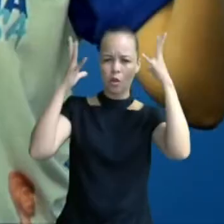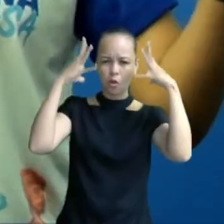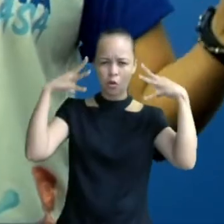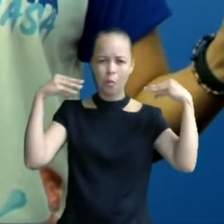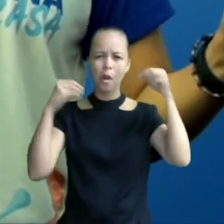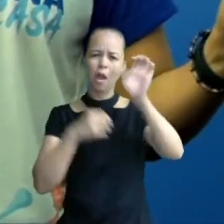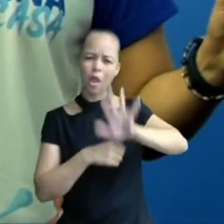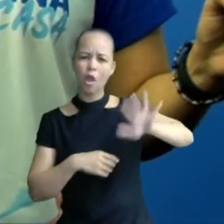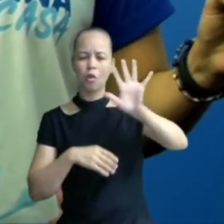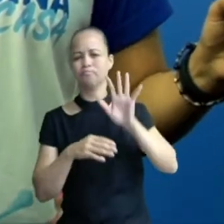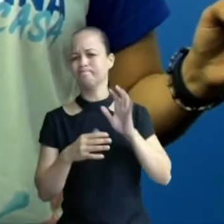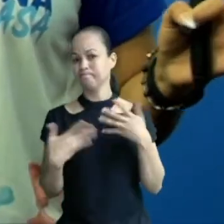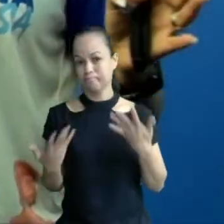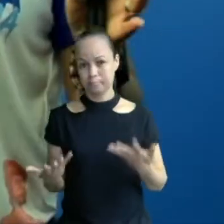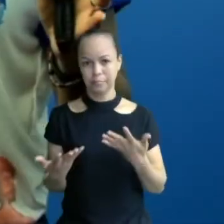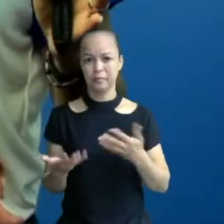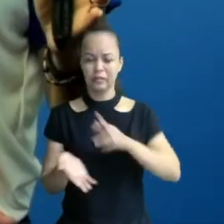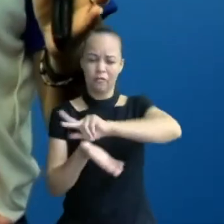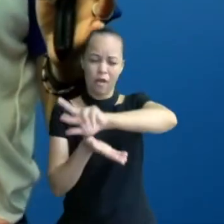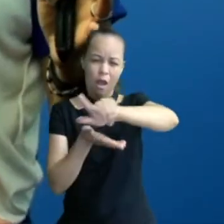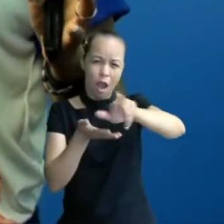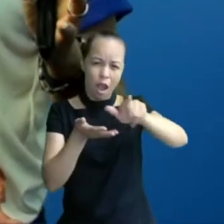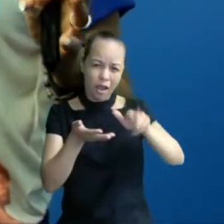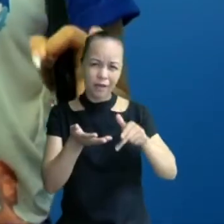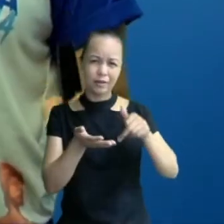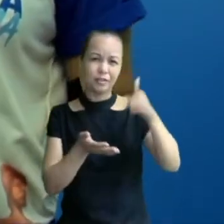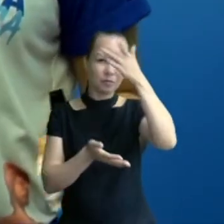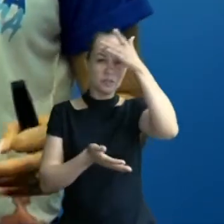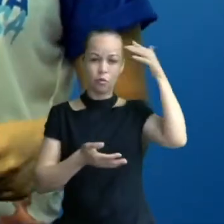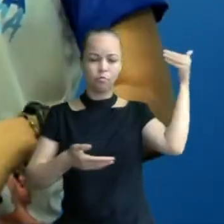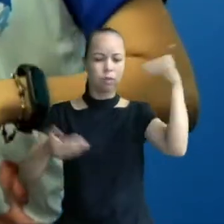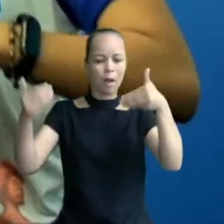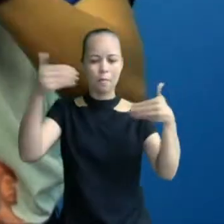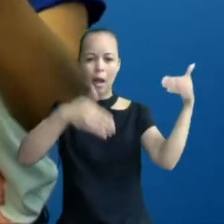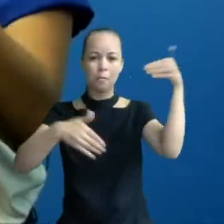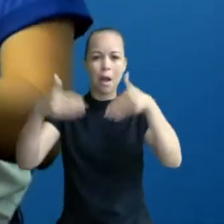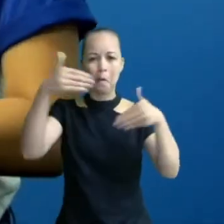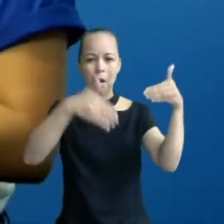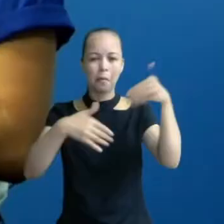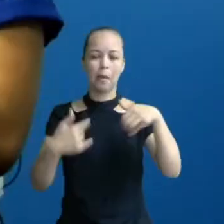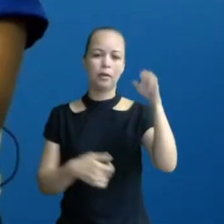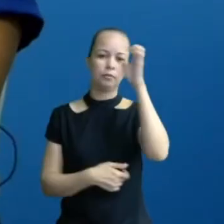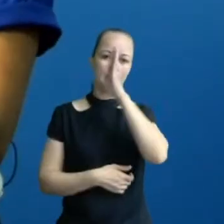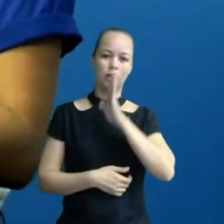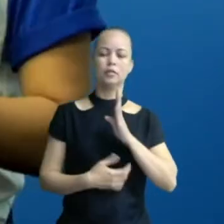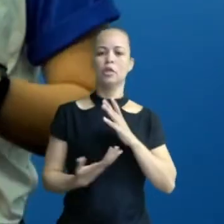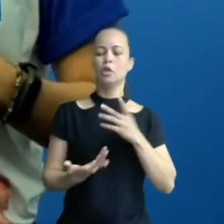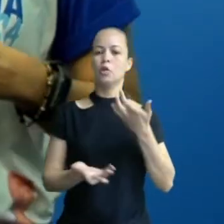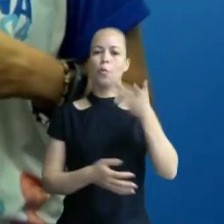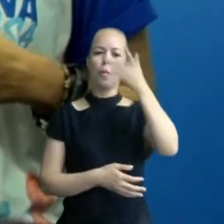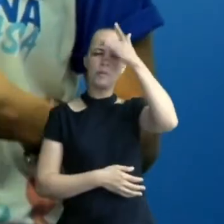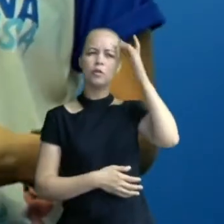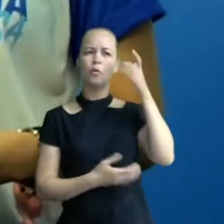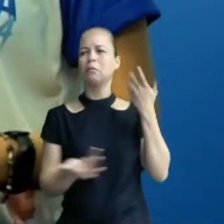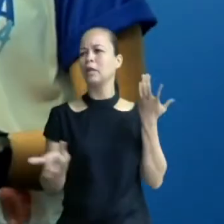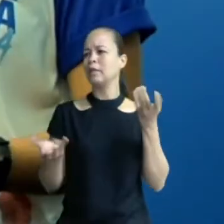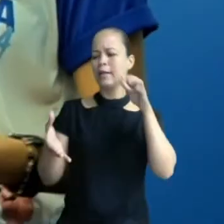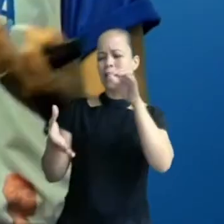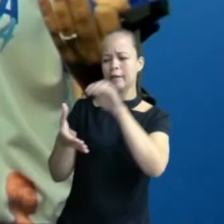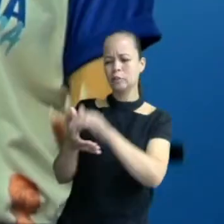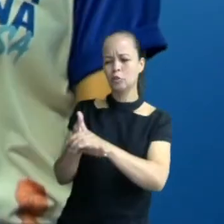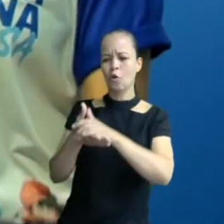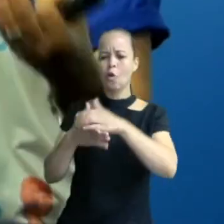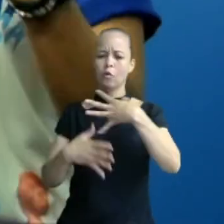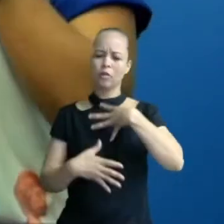europeus, enfim, né? Veio um monte de gente para cá, aí uma pessoa acabou tendo filho com outras,